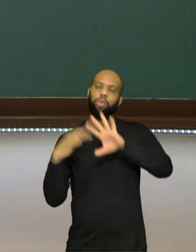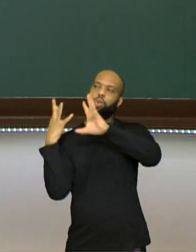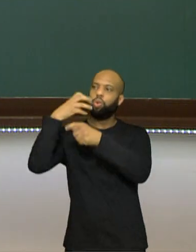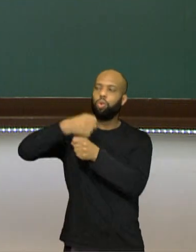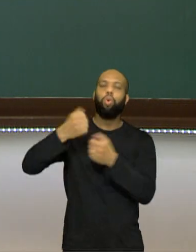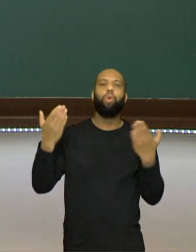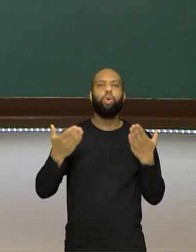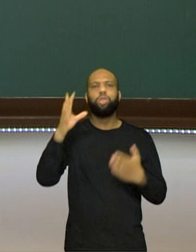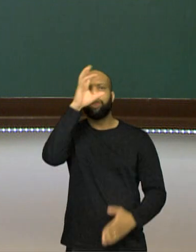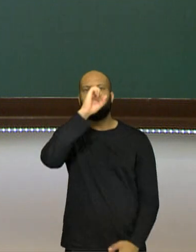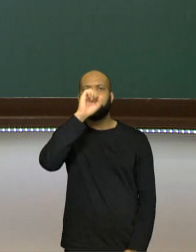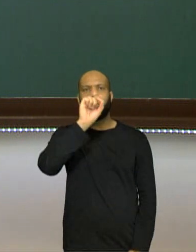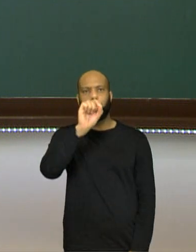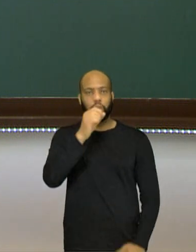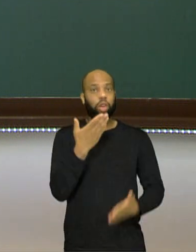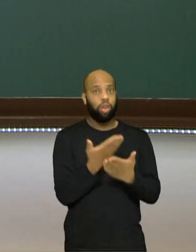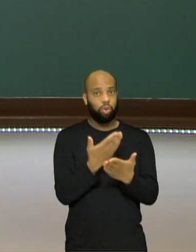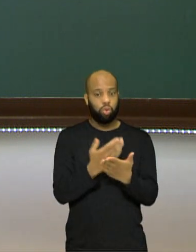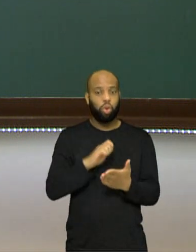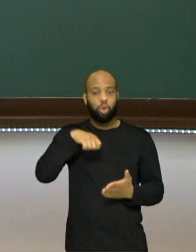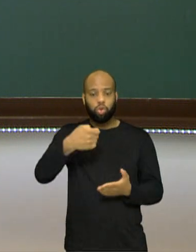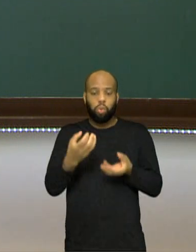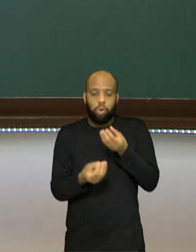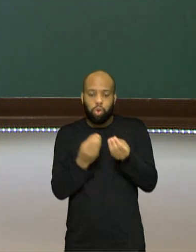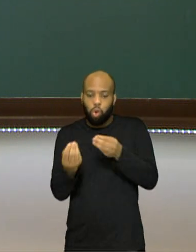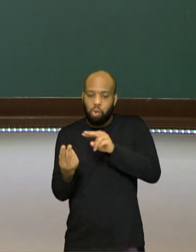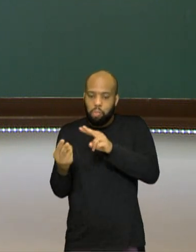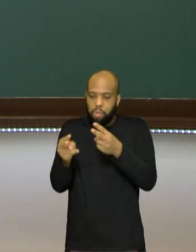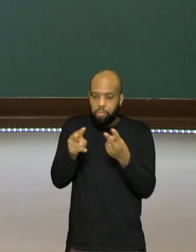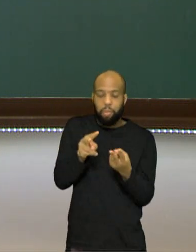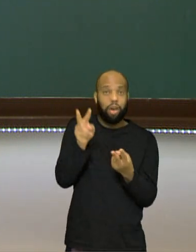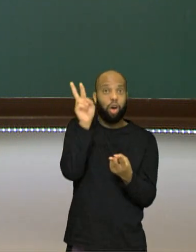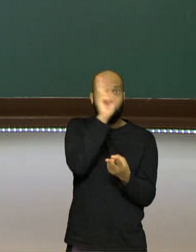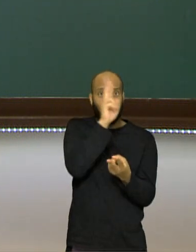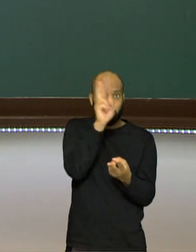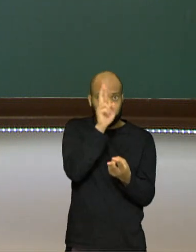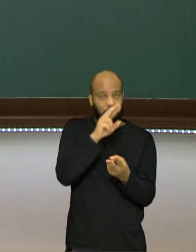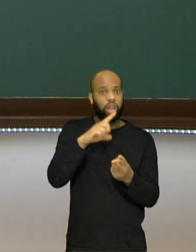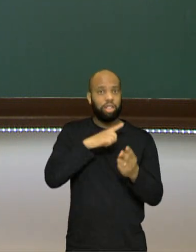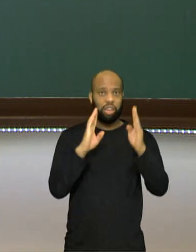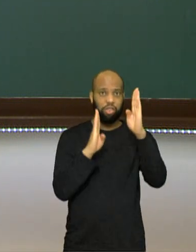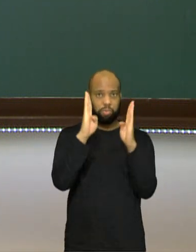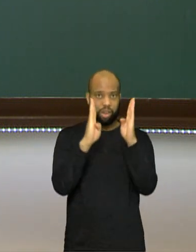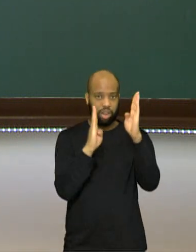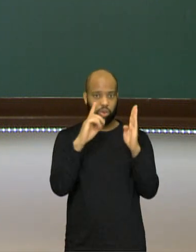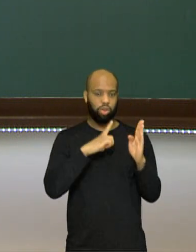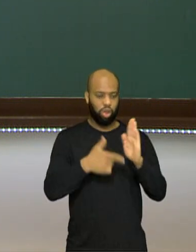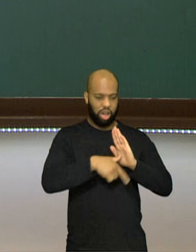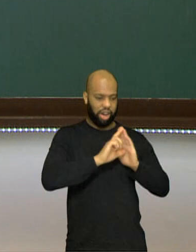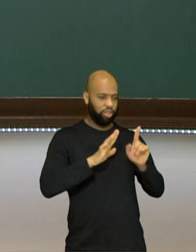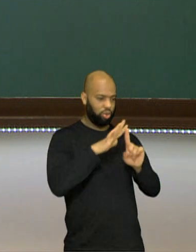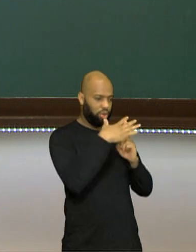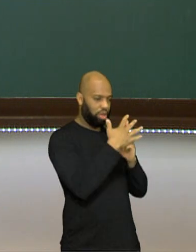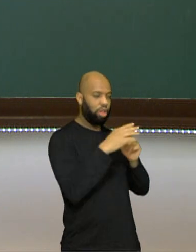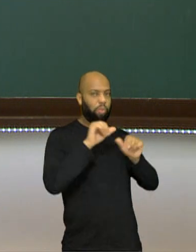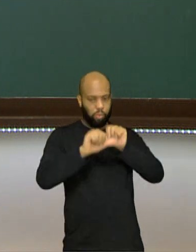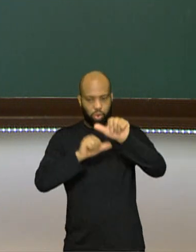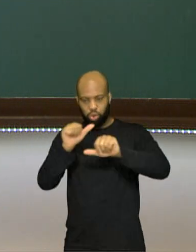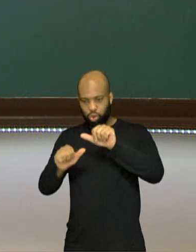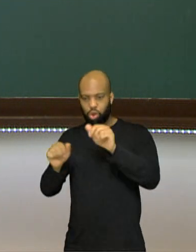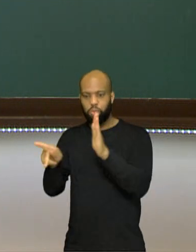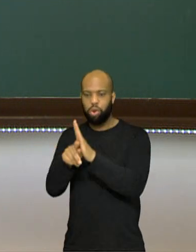Na aula de hoje nós estudamos a transição que a Rússia viveu entre o sistema socialista e o